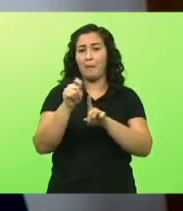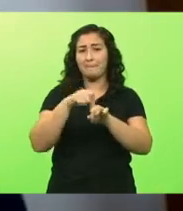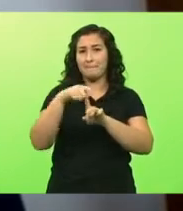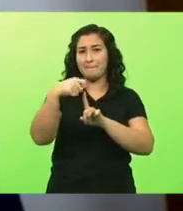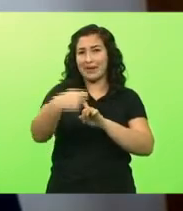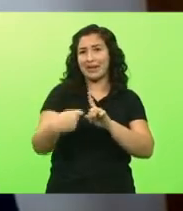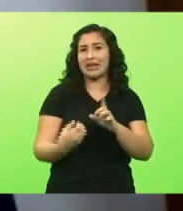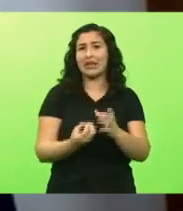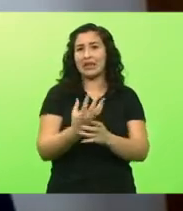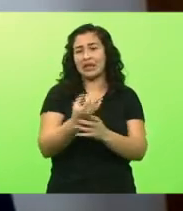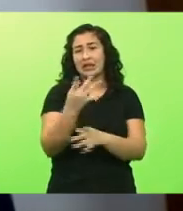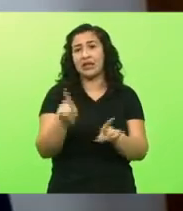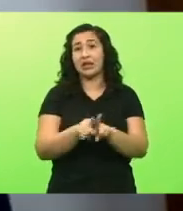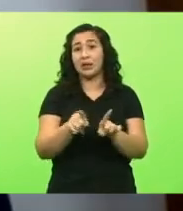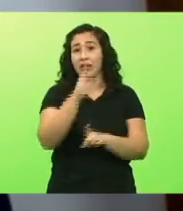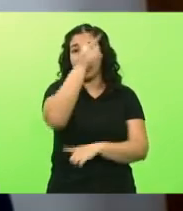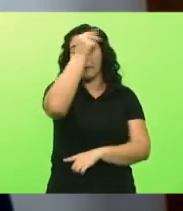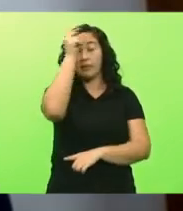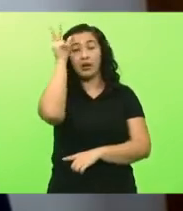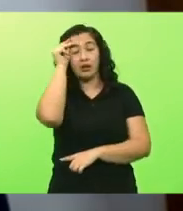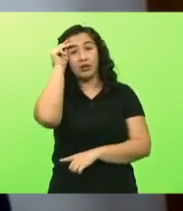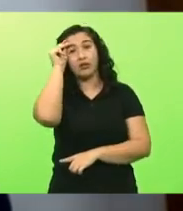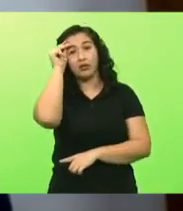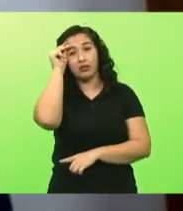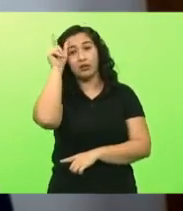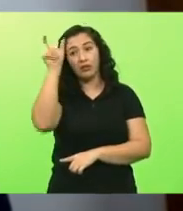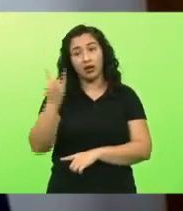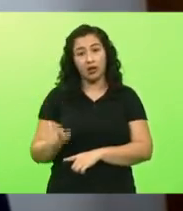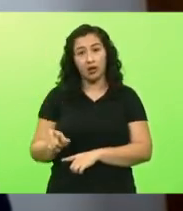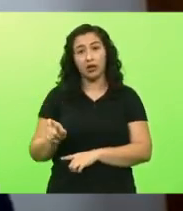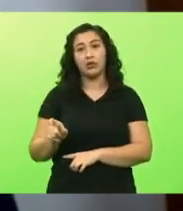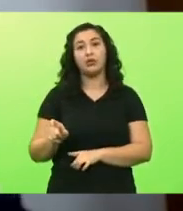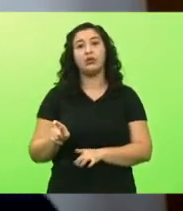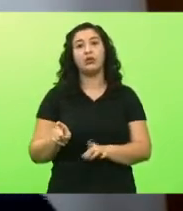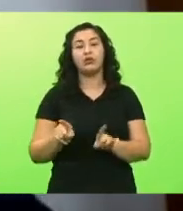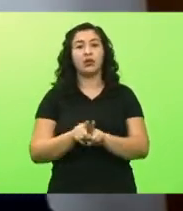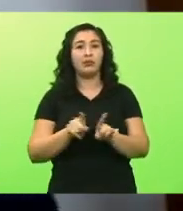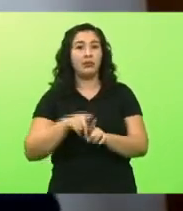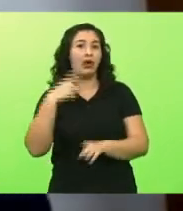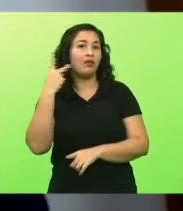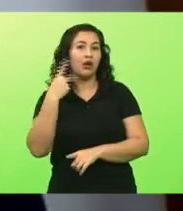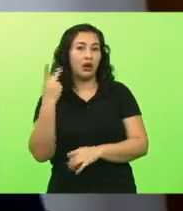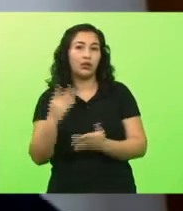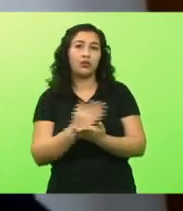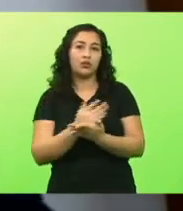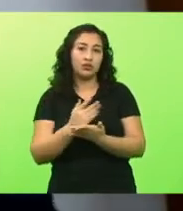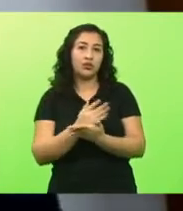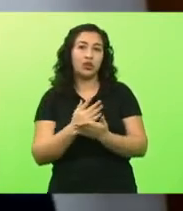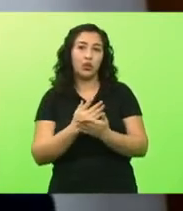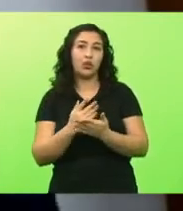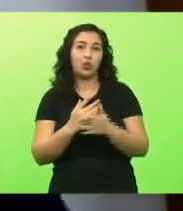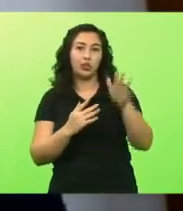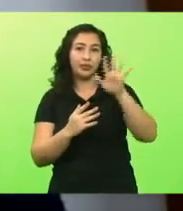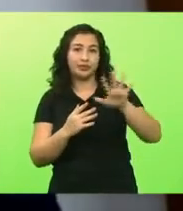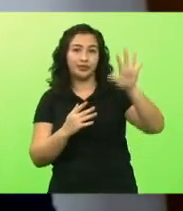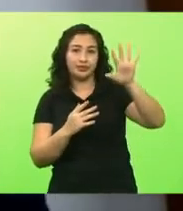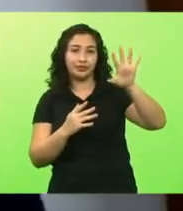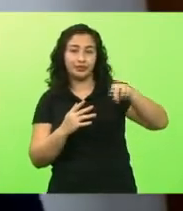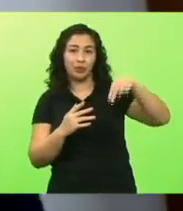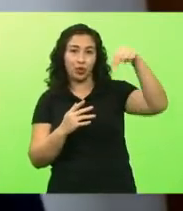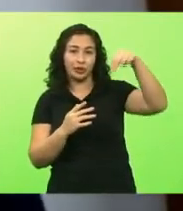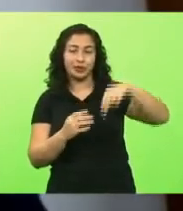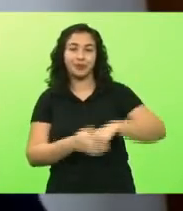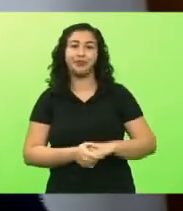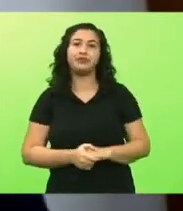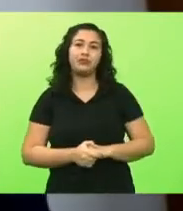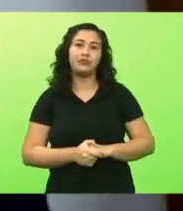representantes, como prefeitos de Luiz Alves e de Garuva e alguns vereadores da nossa região. O problema não é apenas aqui